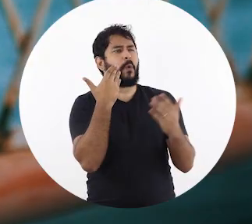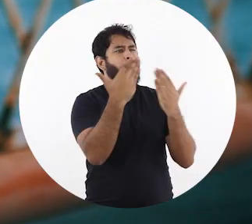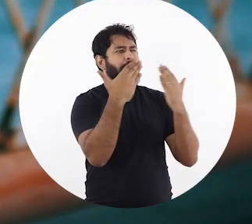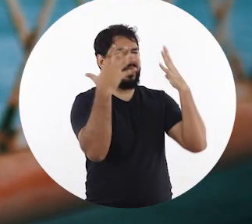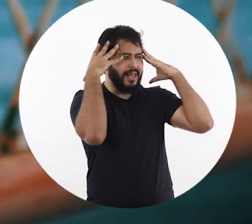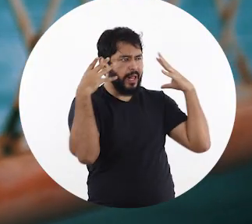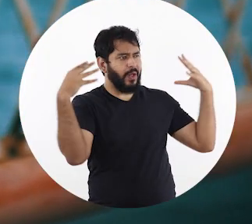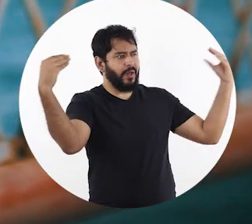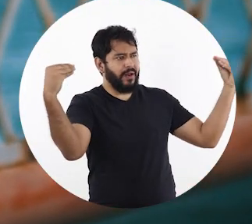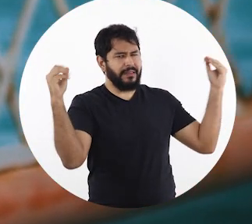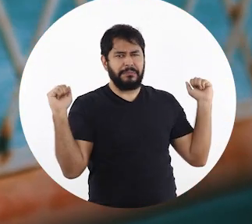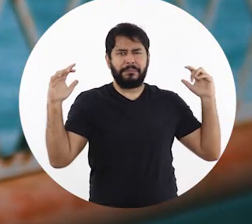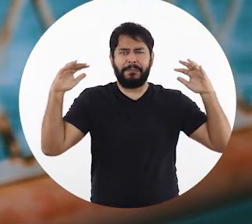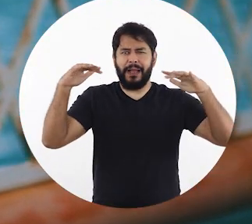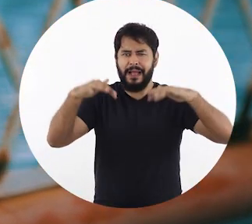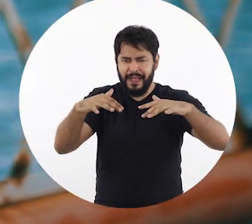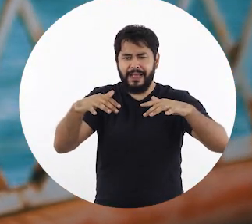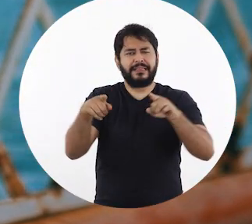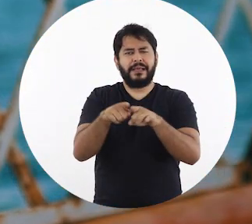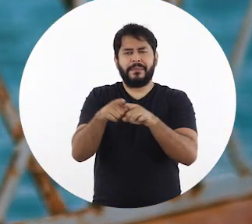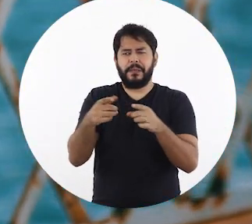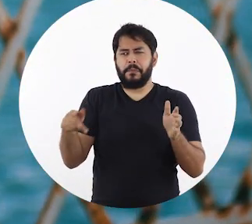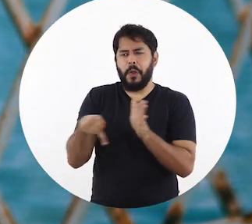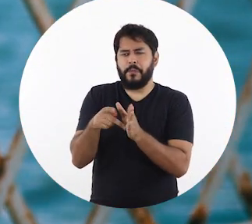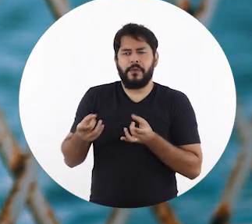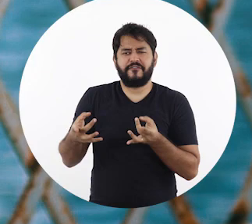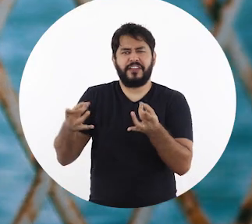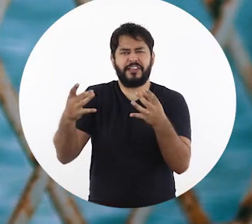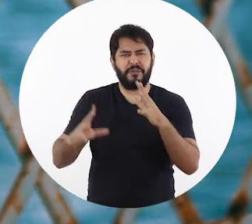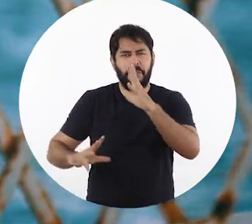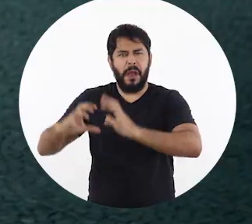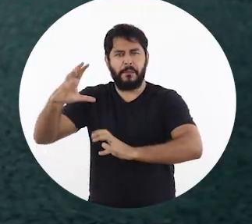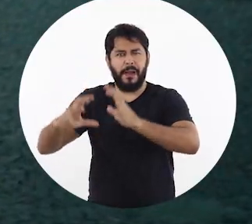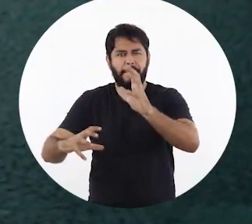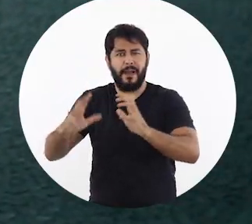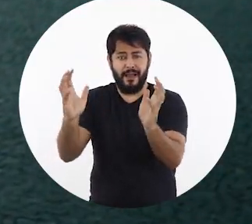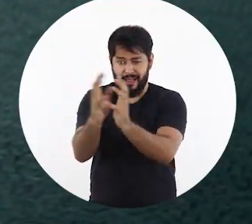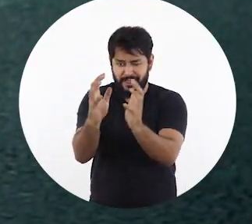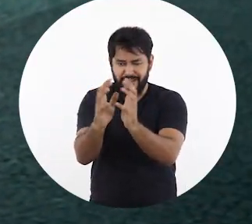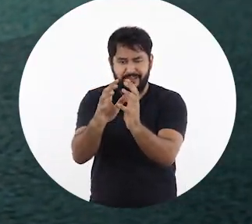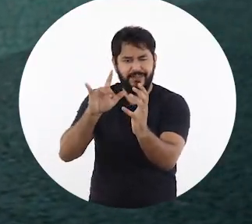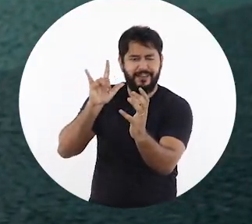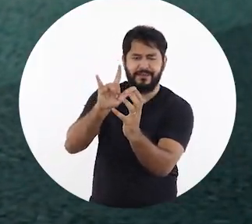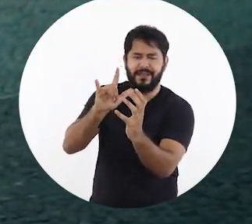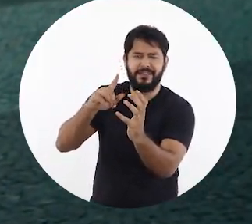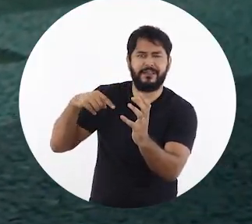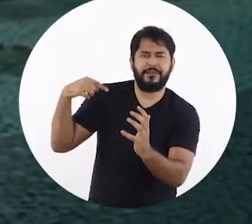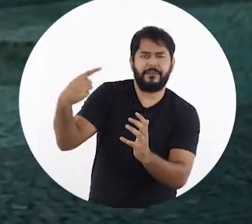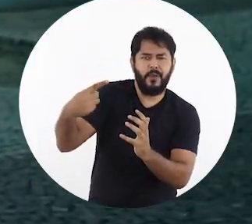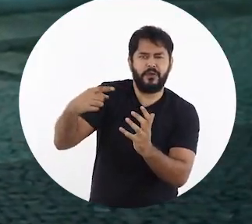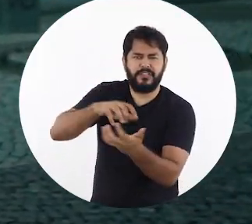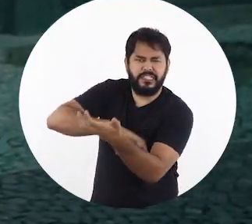dos mascates. Nem o Recife que eu aprendi a amar depois, o Recife das revoluções libertárias.